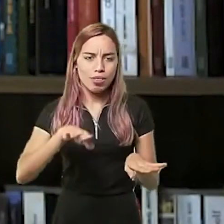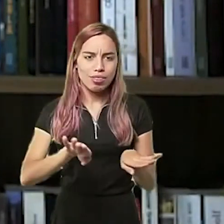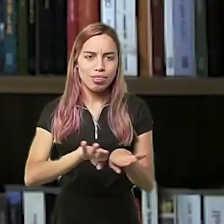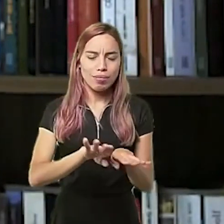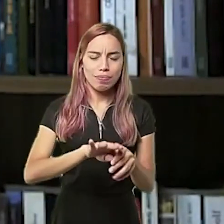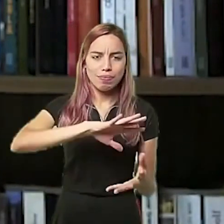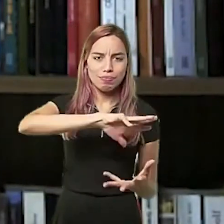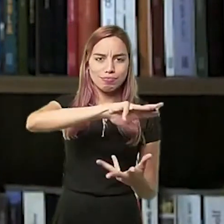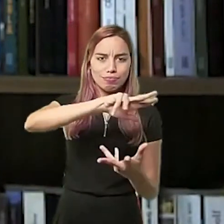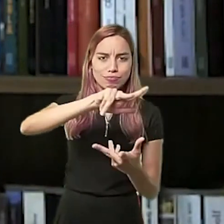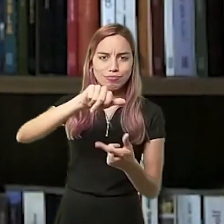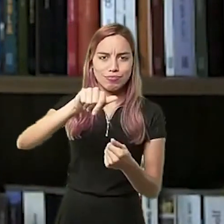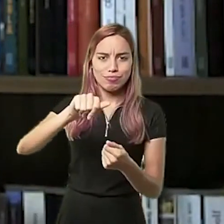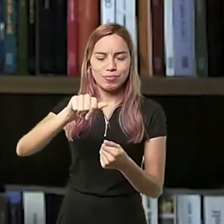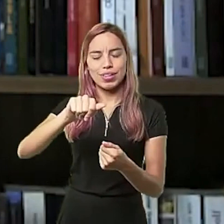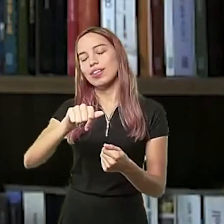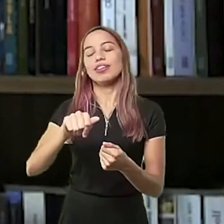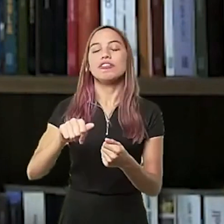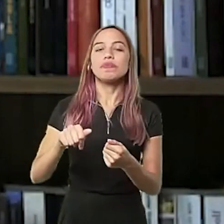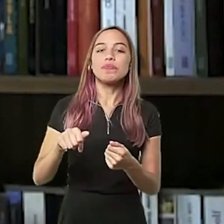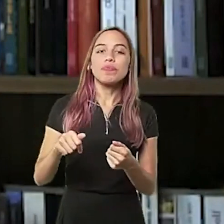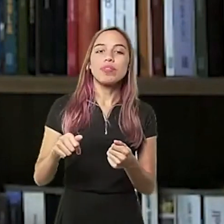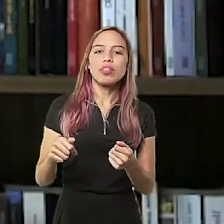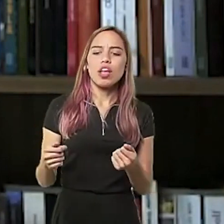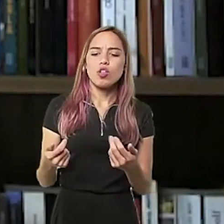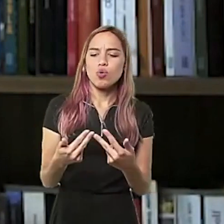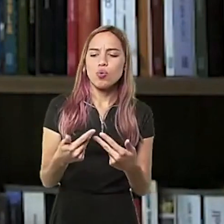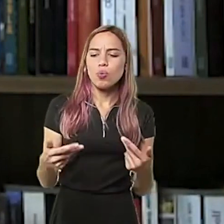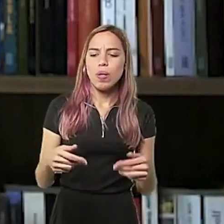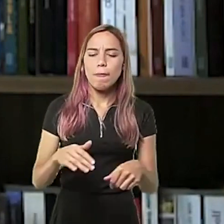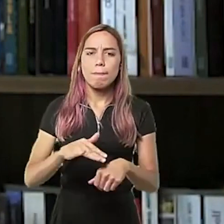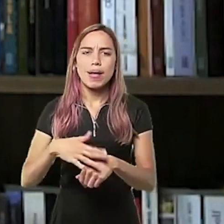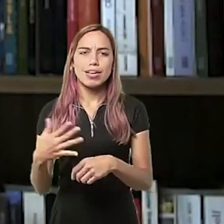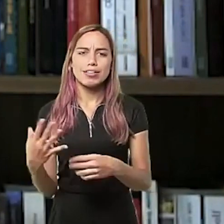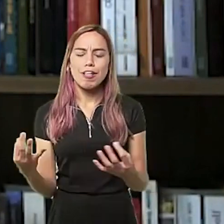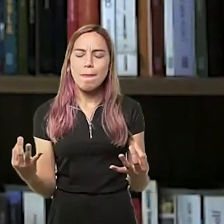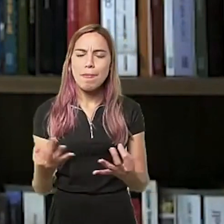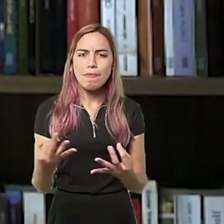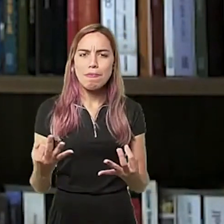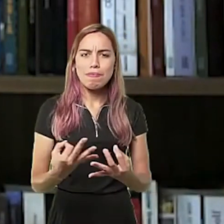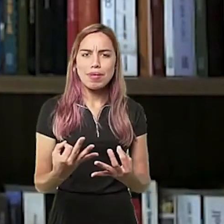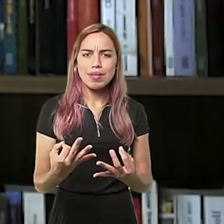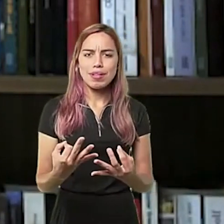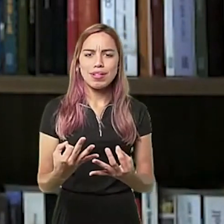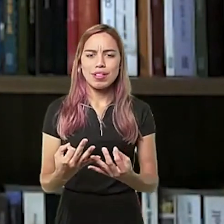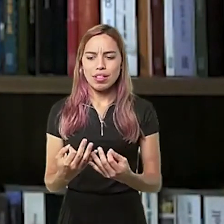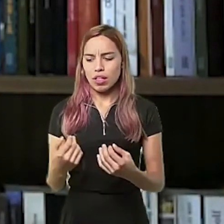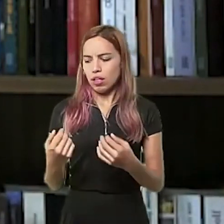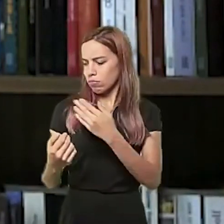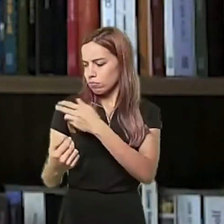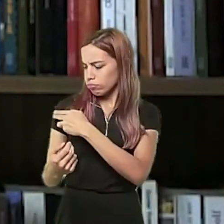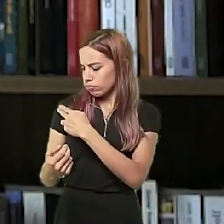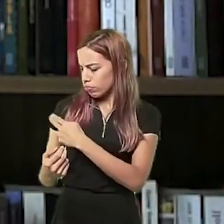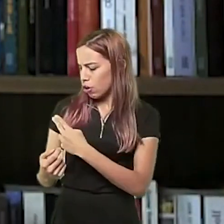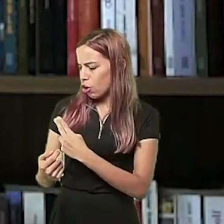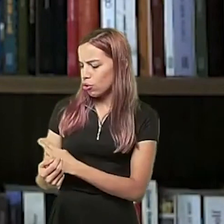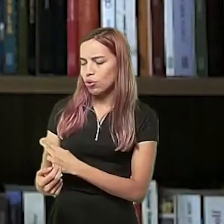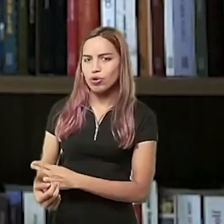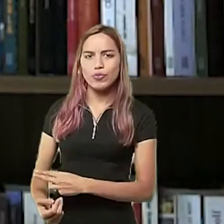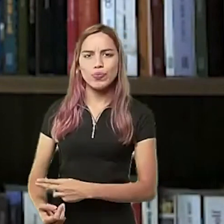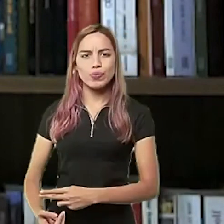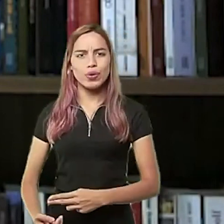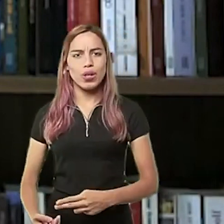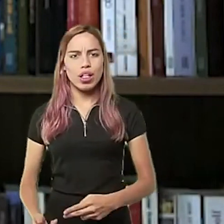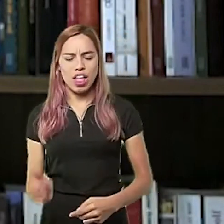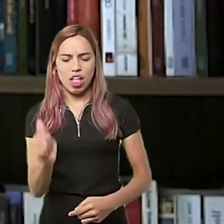algo muito precioso, porque nele estarão os nomes dos eleitos. Que sejam louvadas as mulheres que subirão para a sua